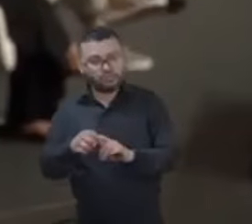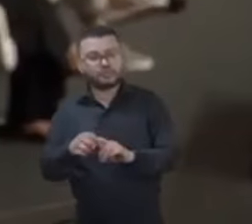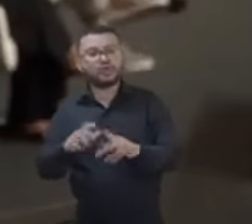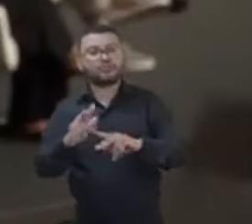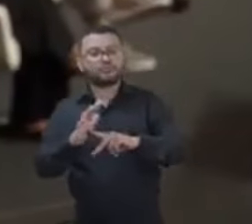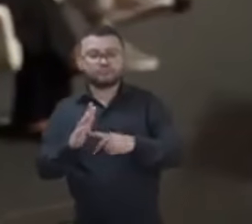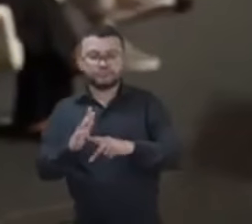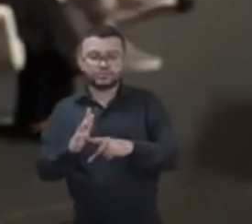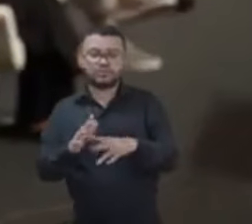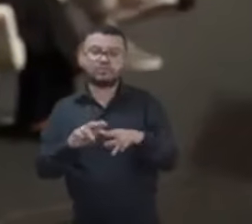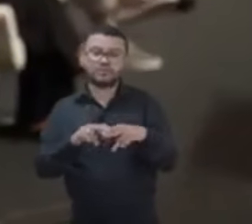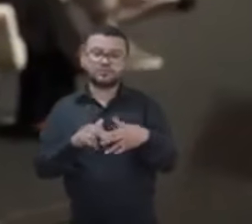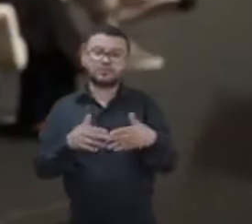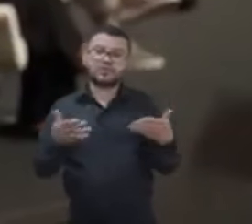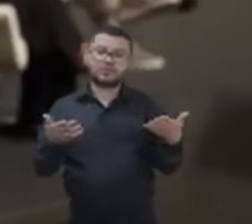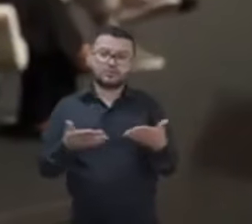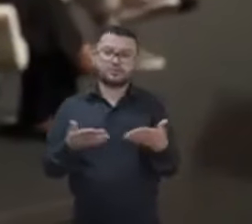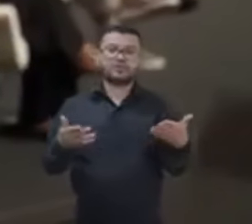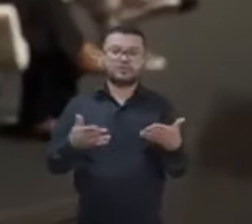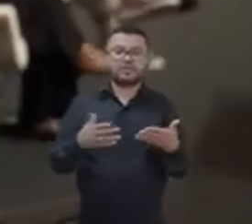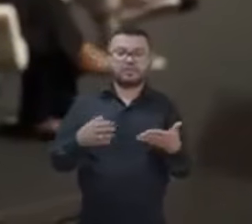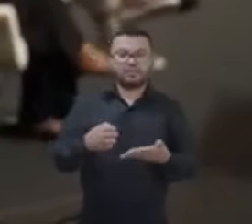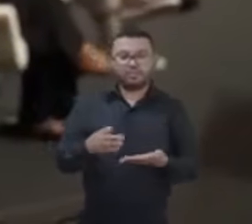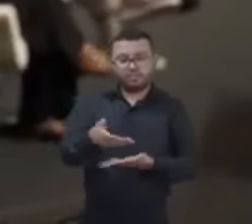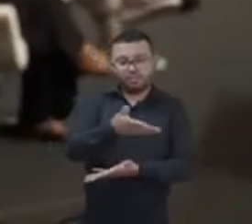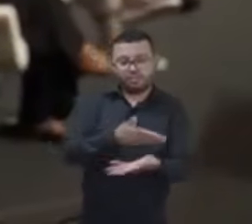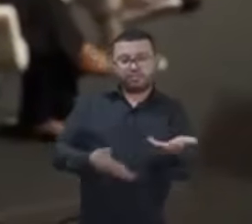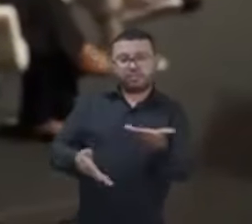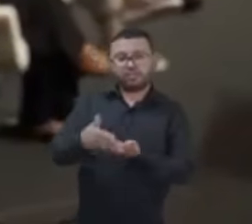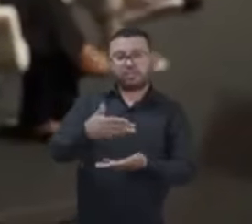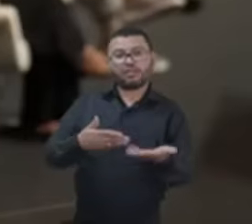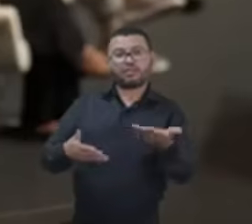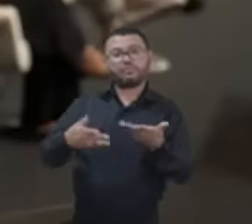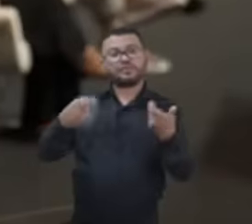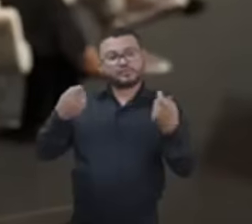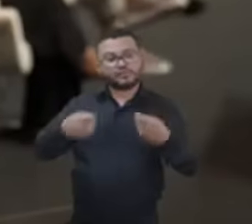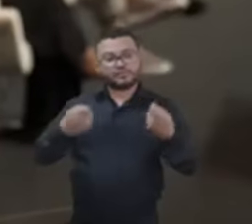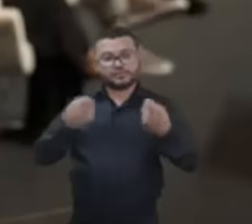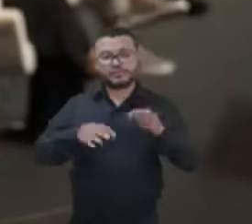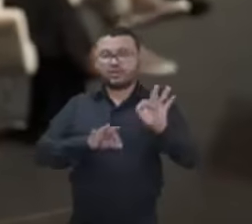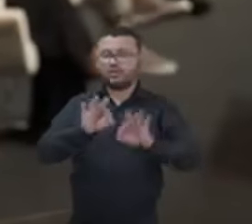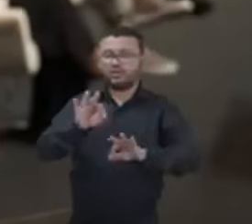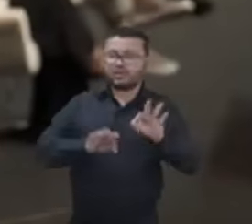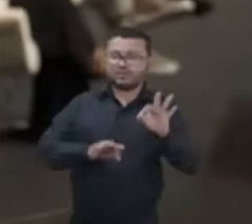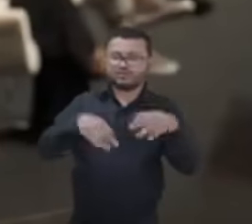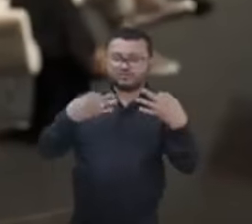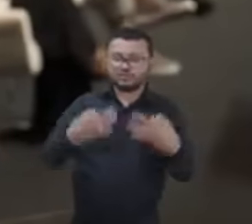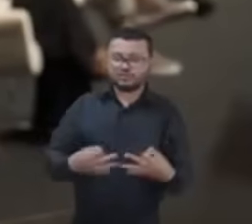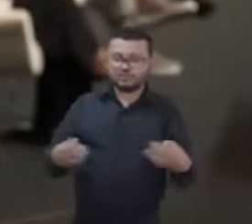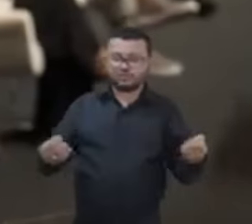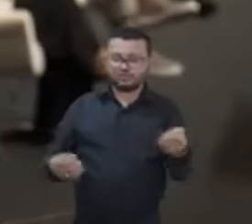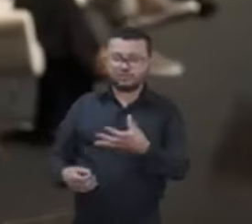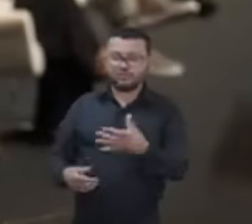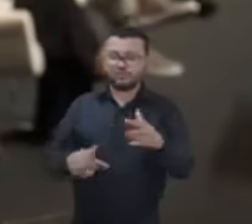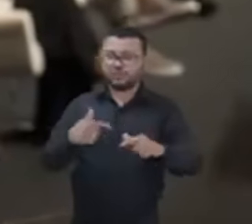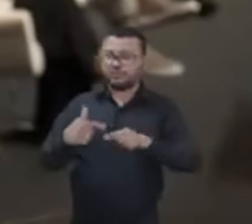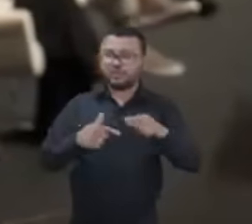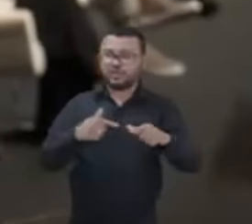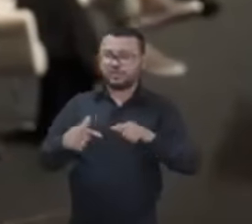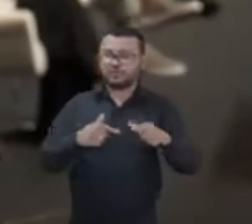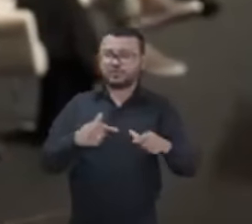sindical. Portanto, o cooperativismo tem que ser instrumento de organização da nova classe